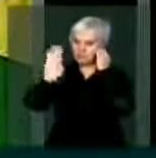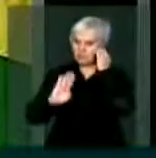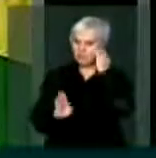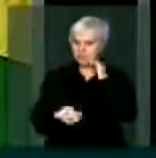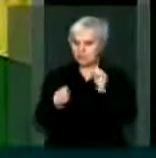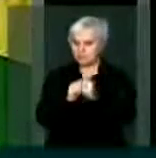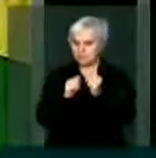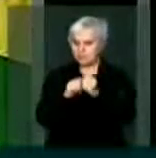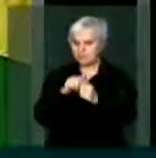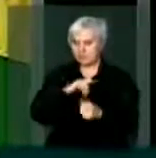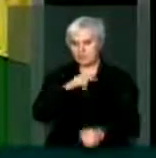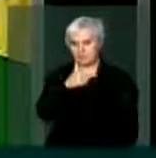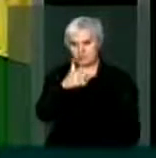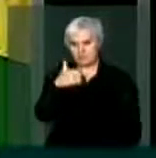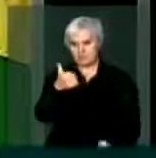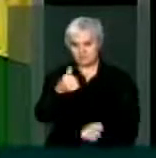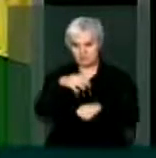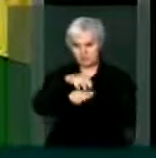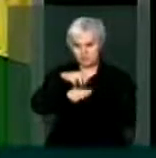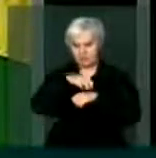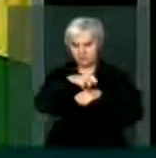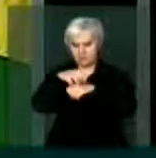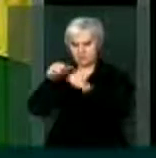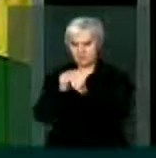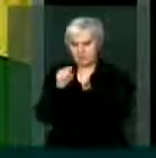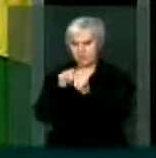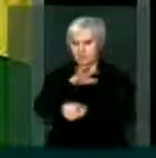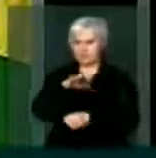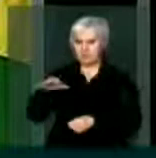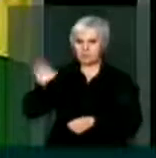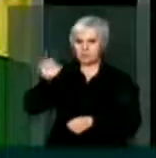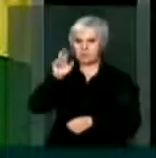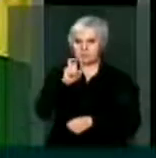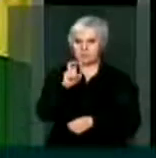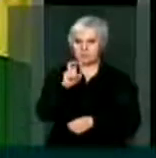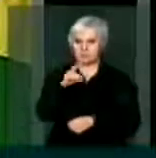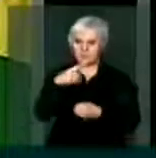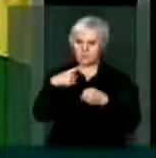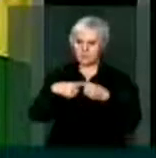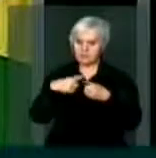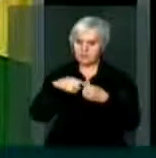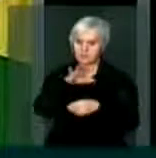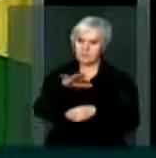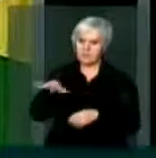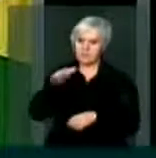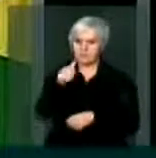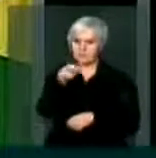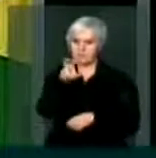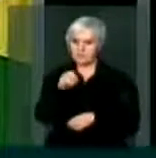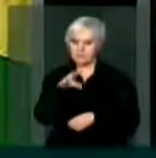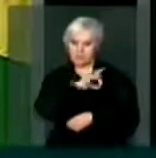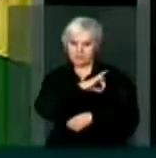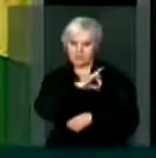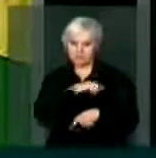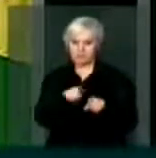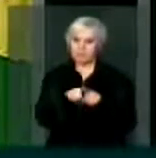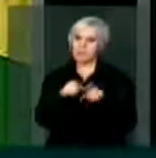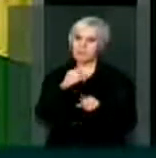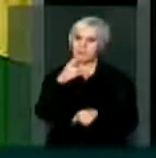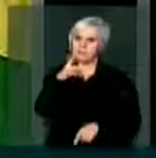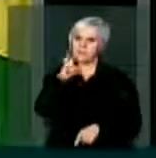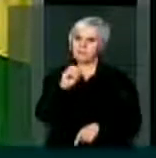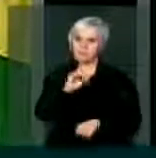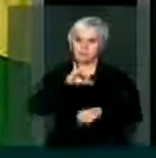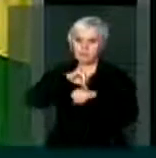estruturada em 21 superintendências regionais, com 5 distritos regionais, 150 delegados e 400 postos